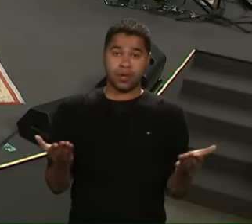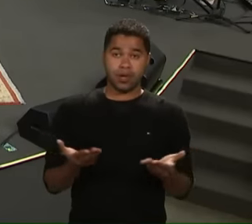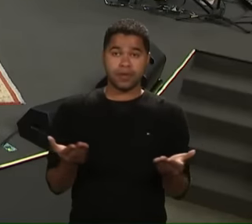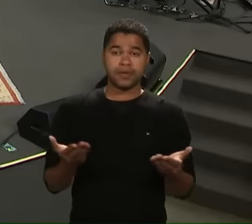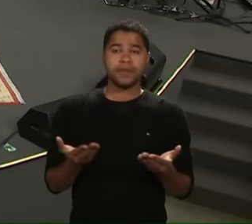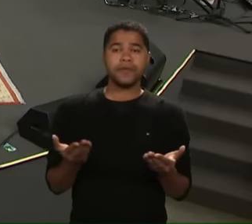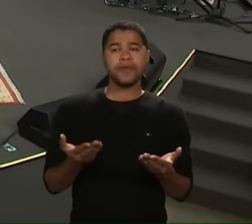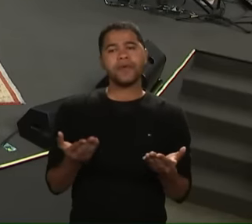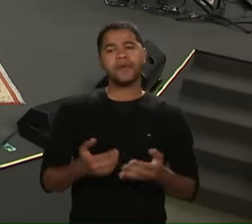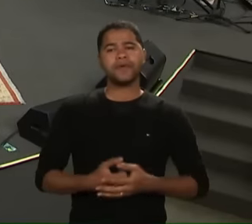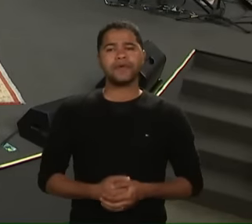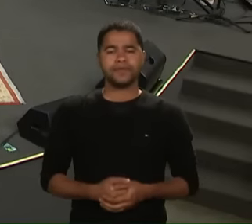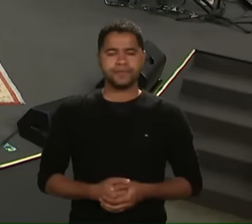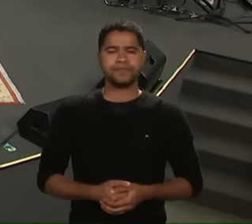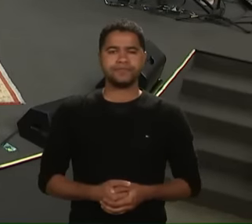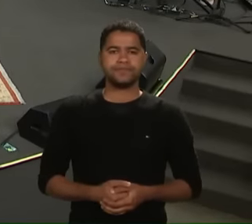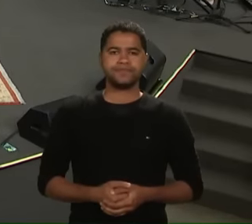tão